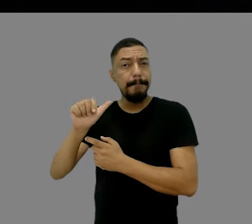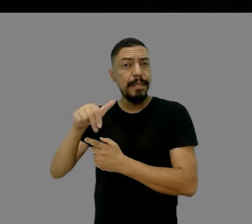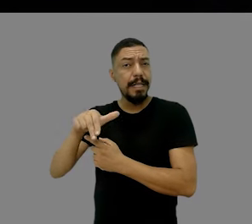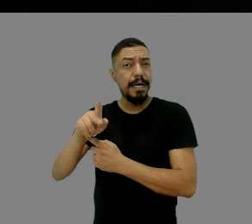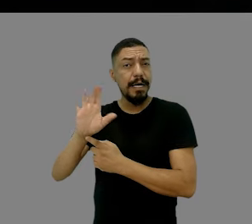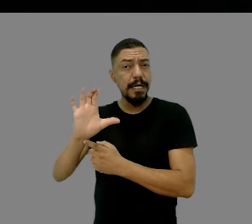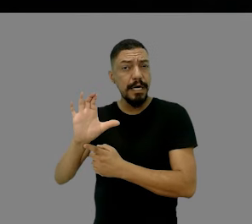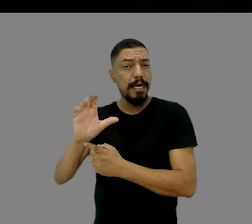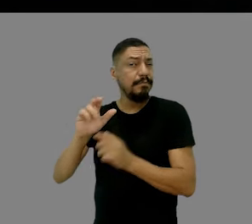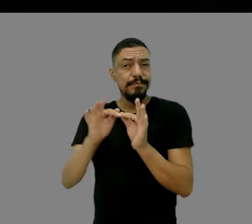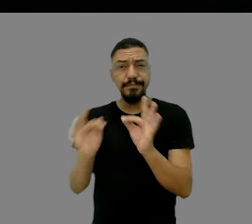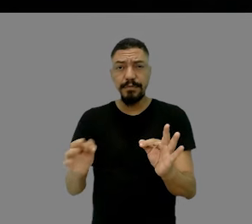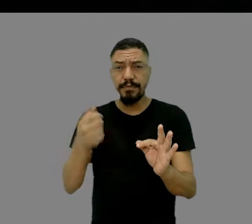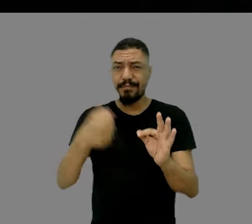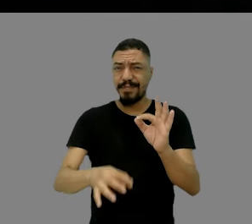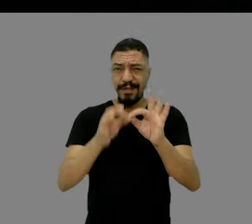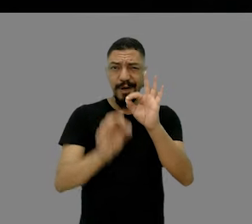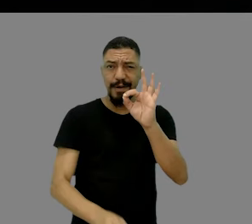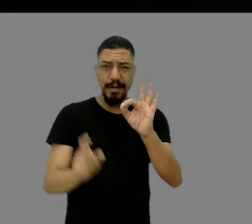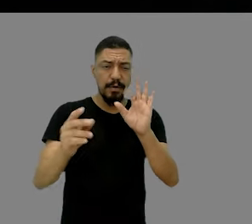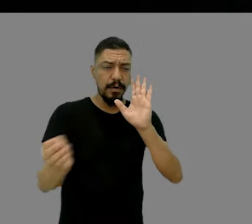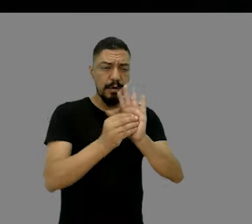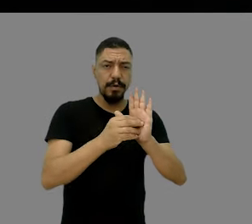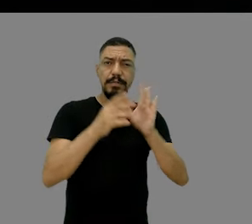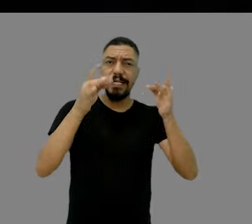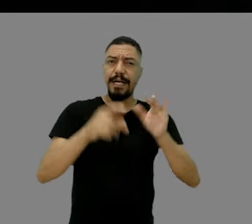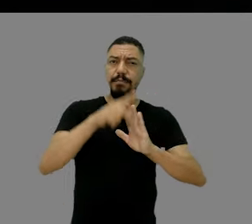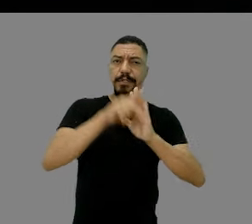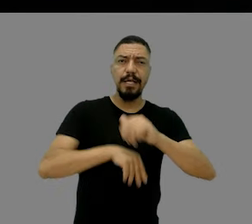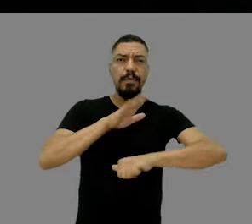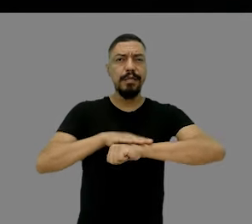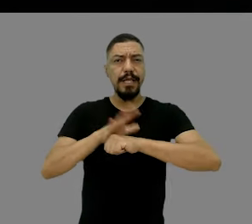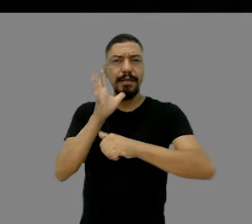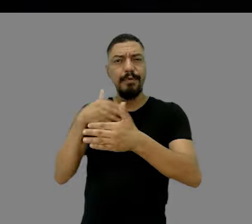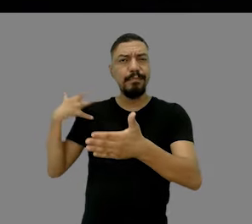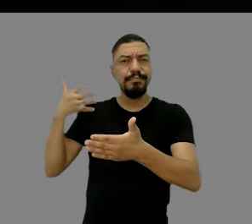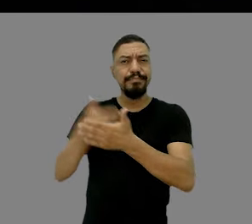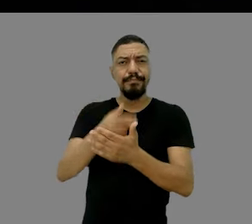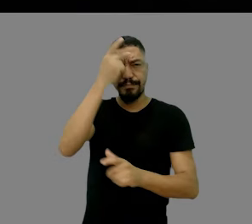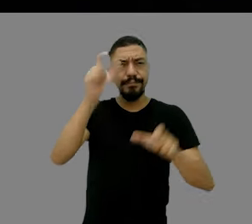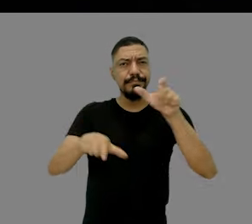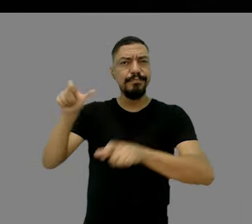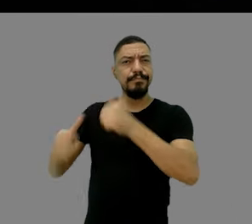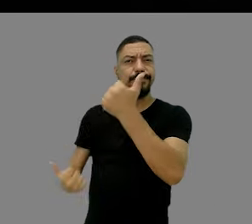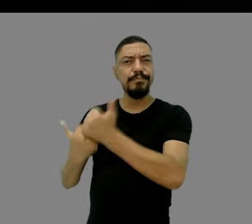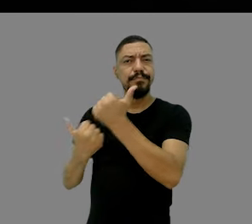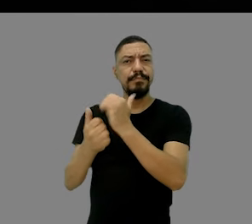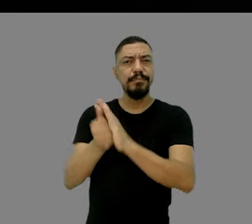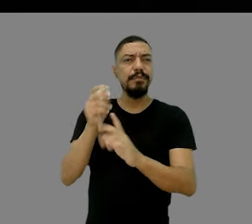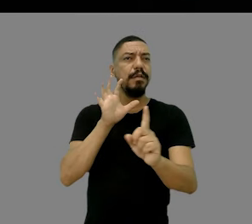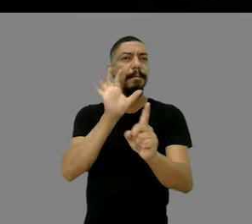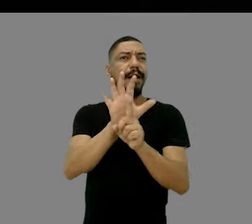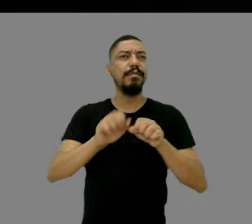fez, quantas pessoas esse projeto impactou direta e indiretamente, qual o público que